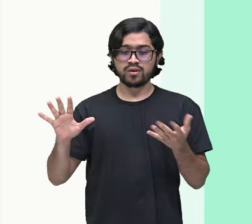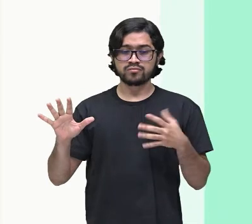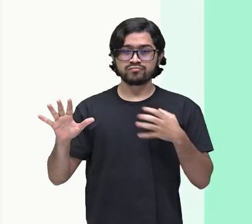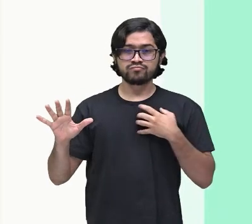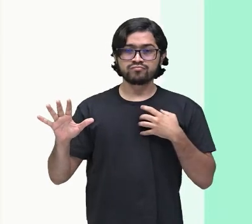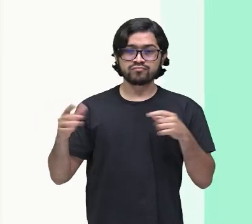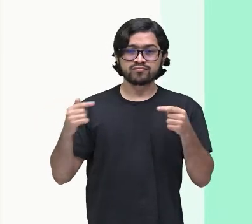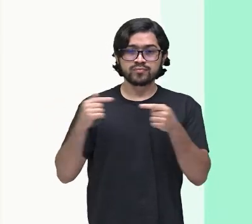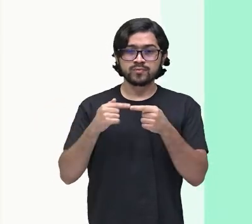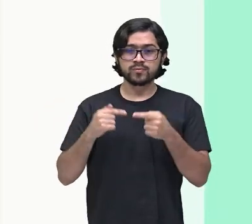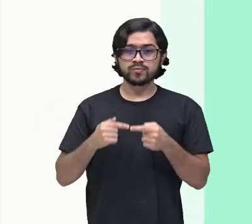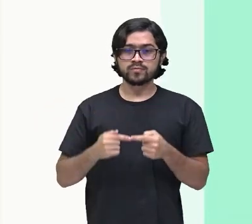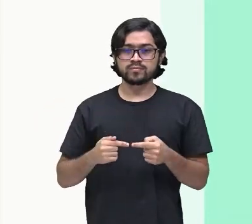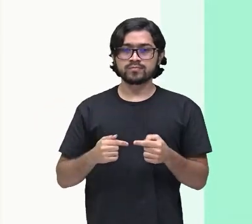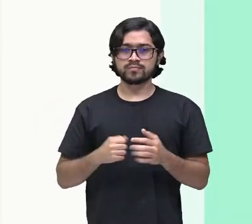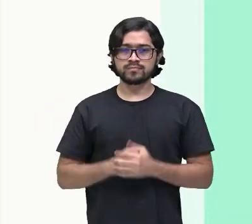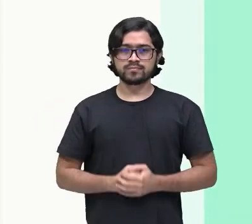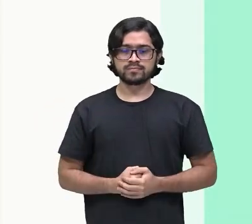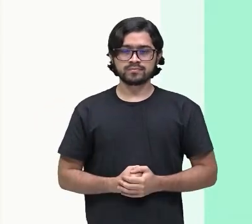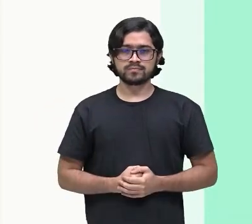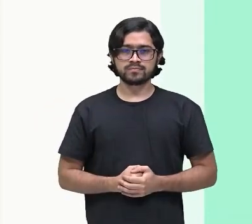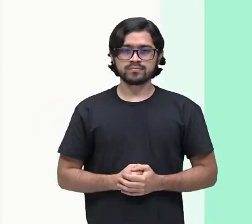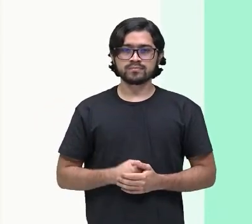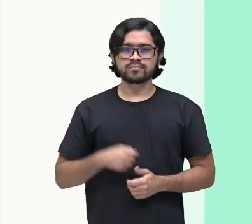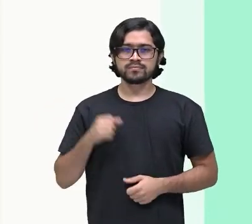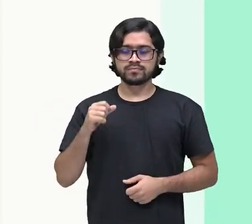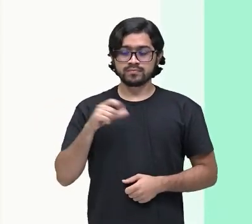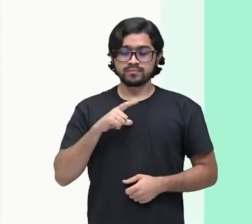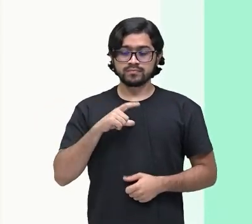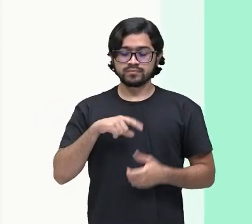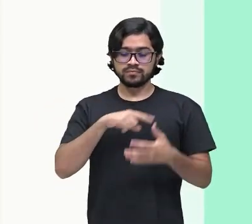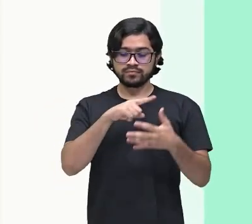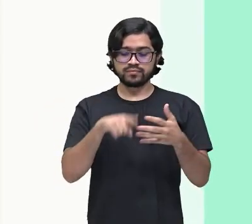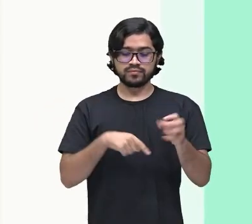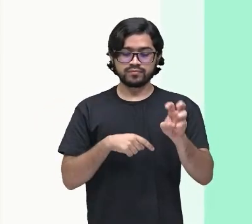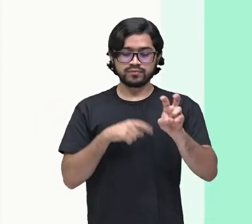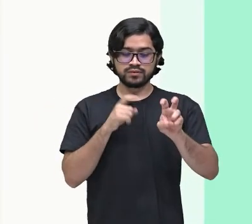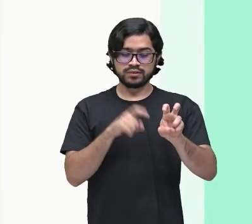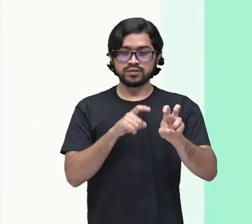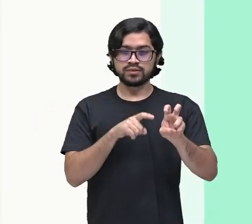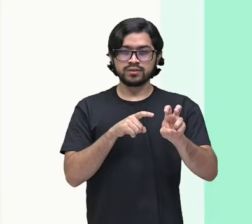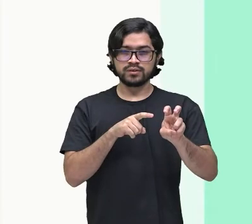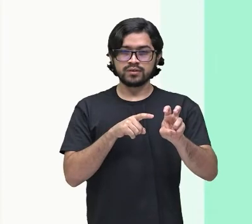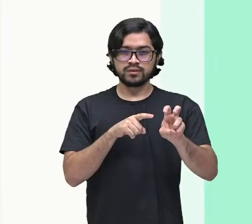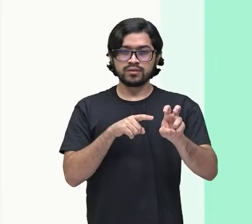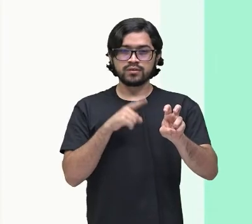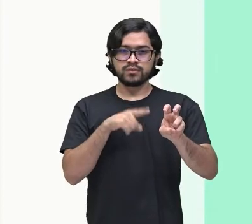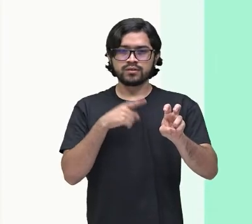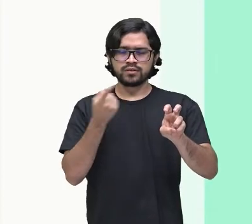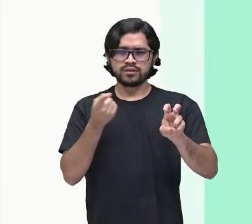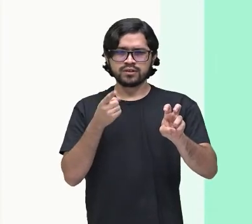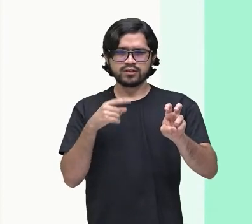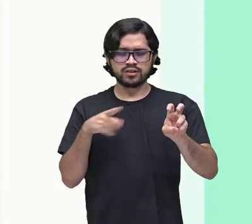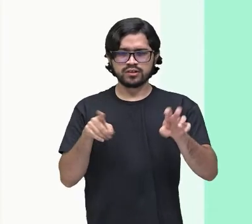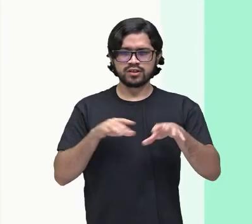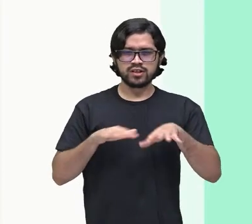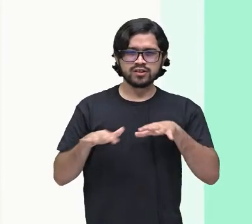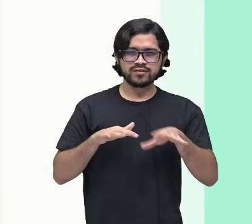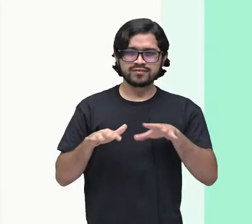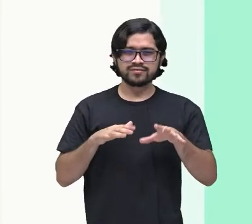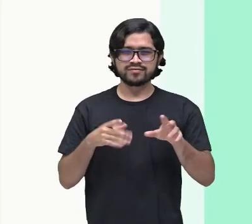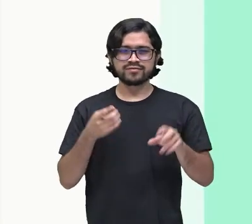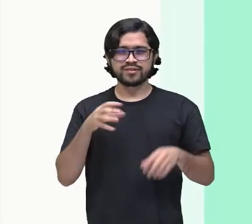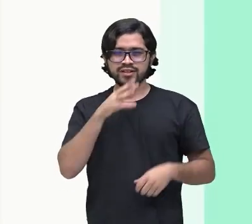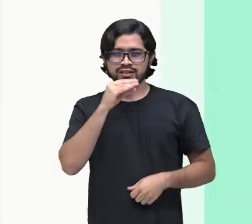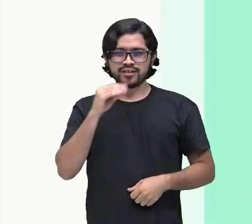nós temos essas 5 imagens, né? Representando aí as atividades diárias dessas crianças. E aí,